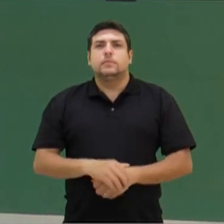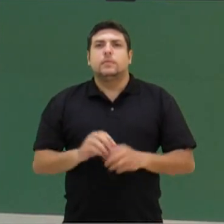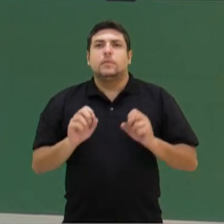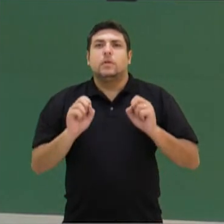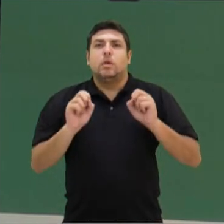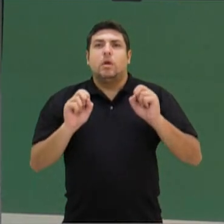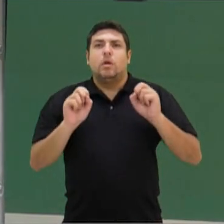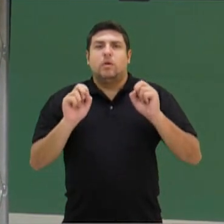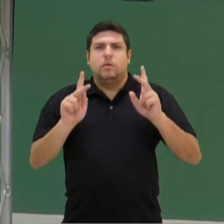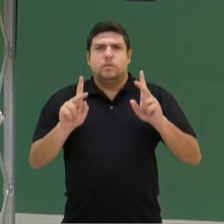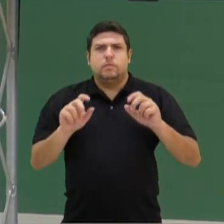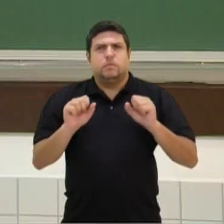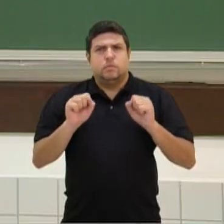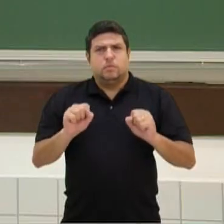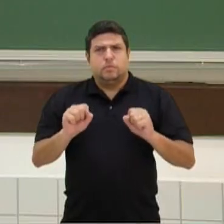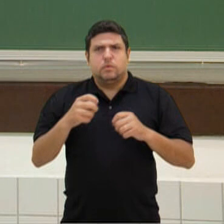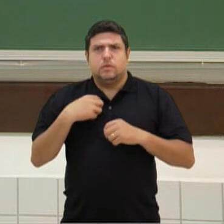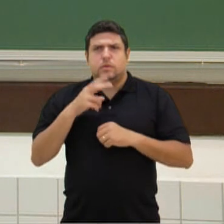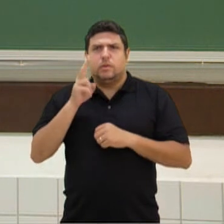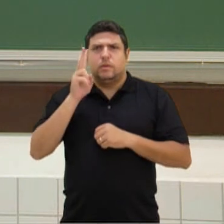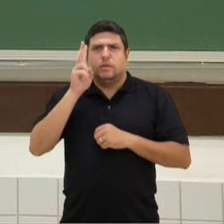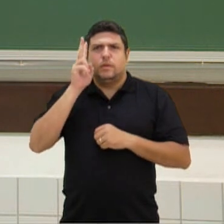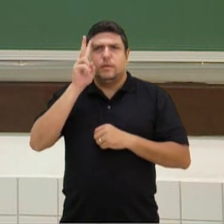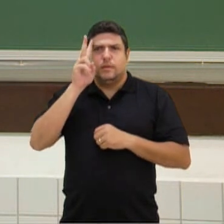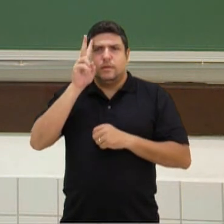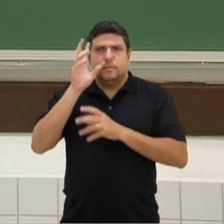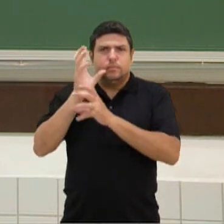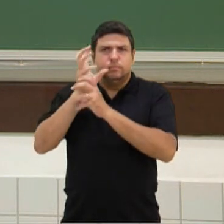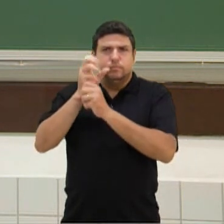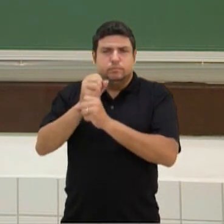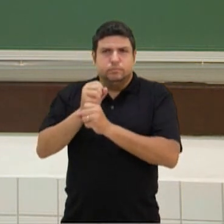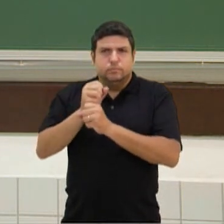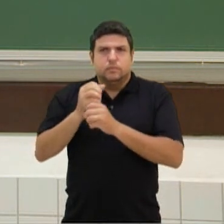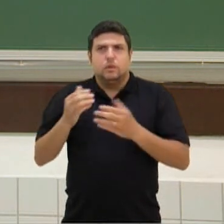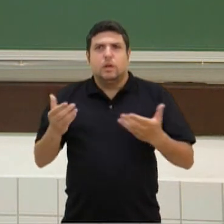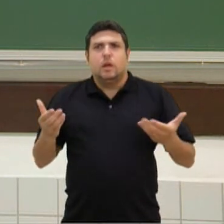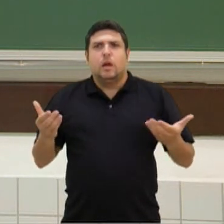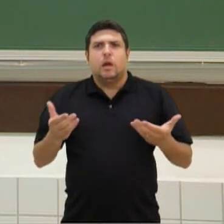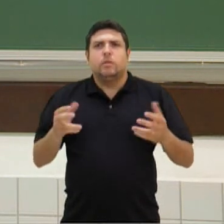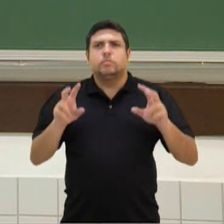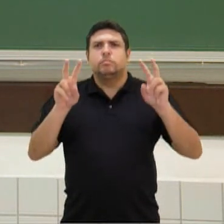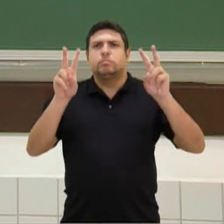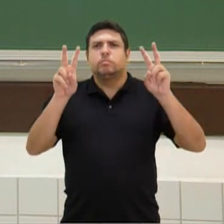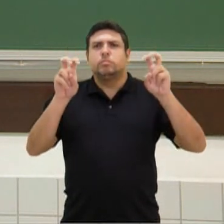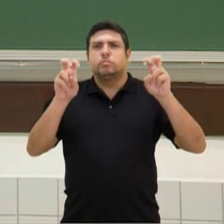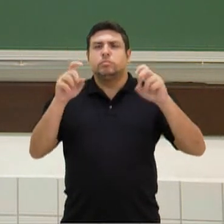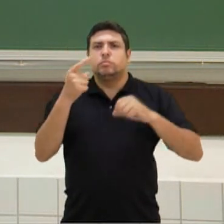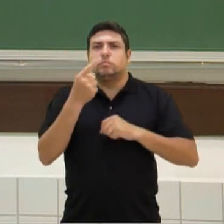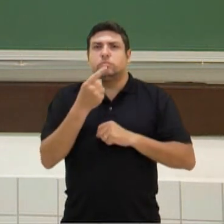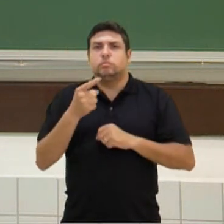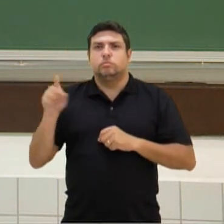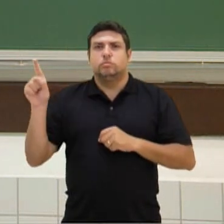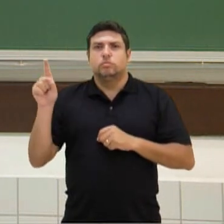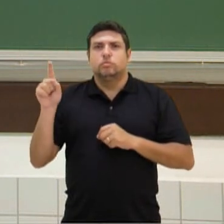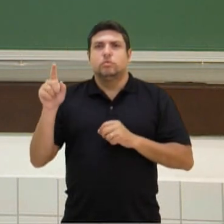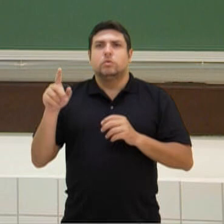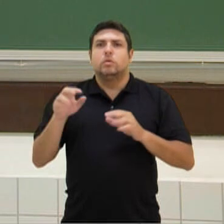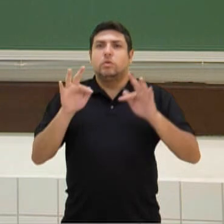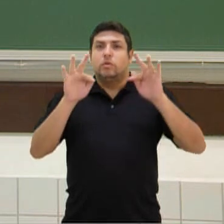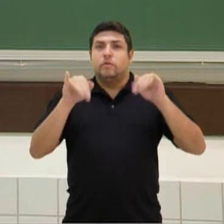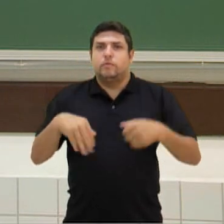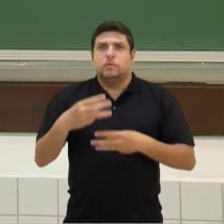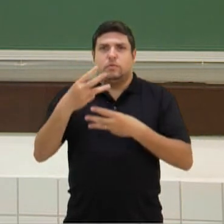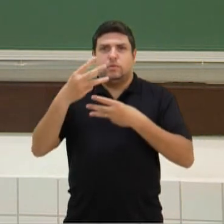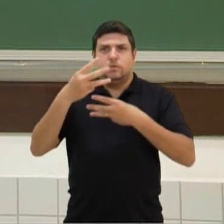pode, só relembrou, a gente pode agora entrar no assunto que fecha o trimestre, né? Que é a posição